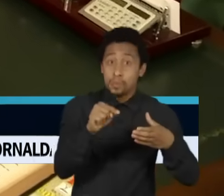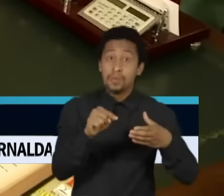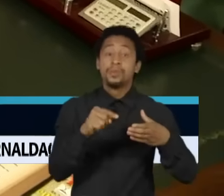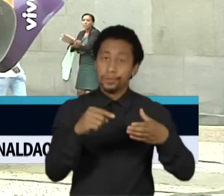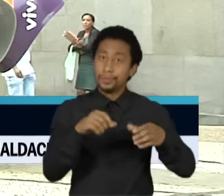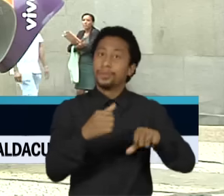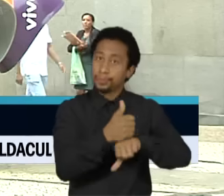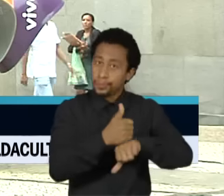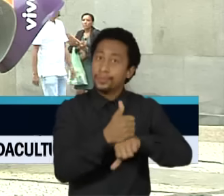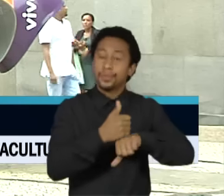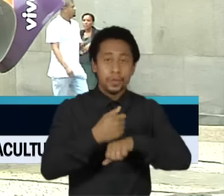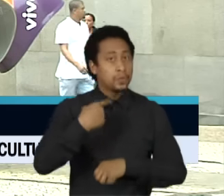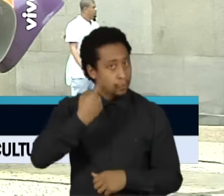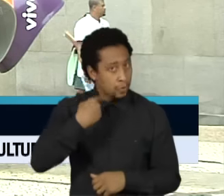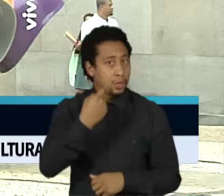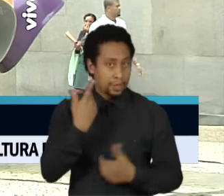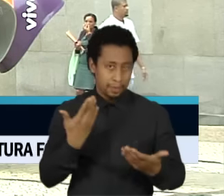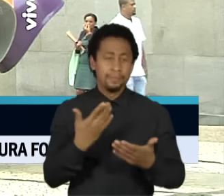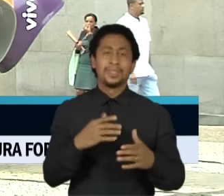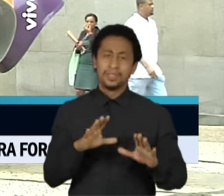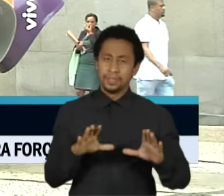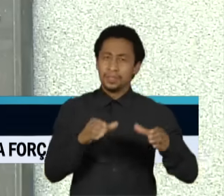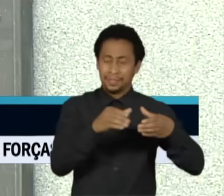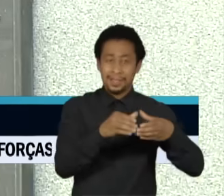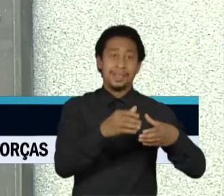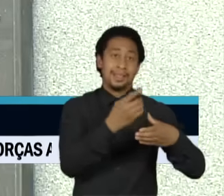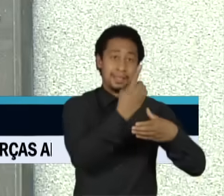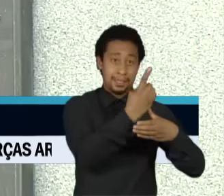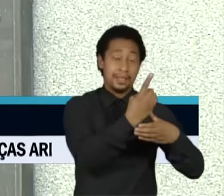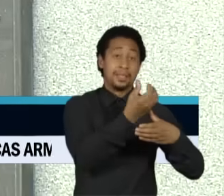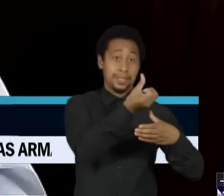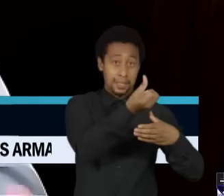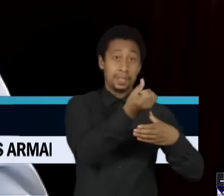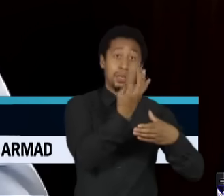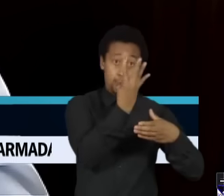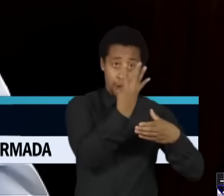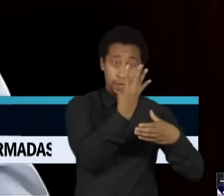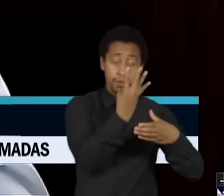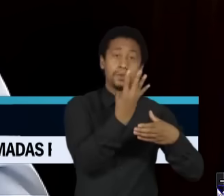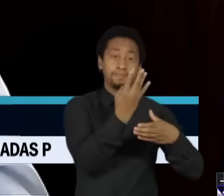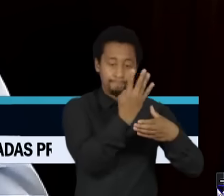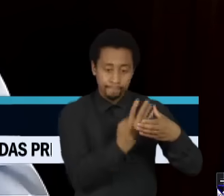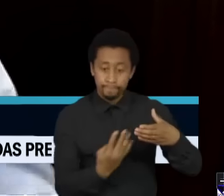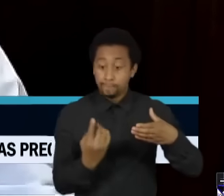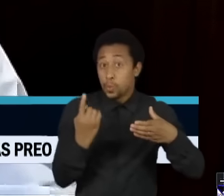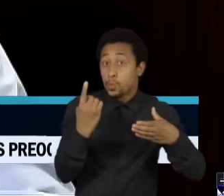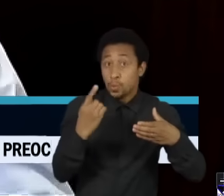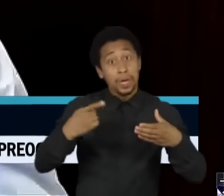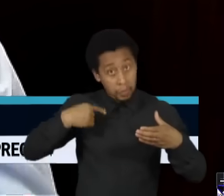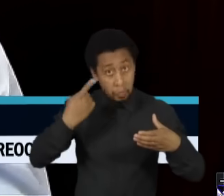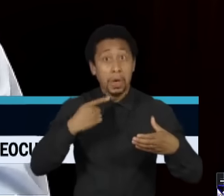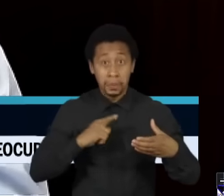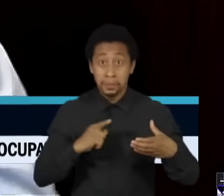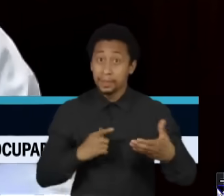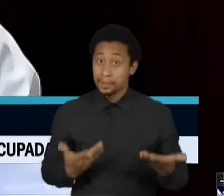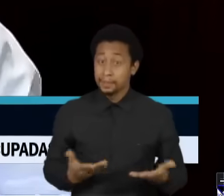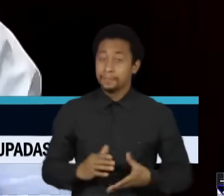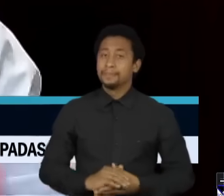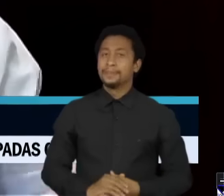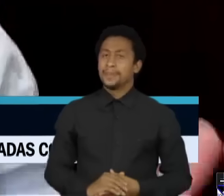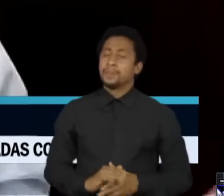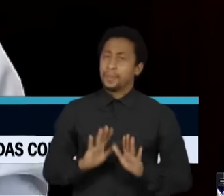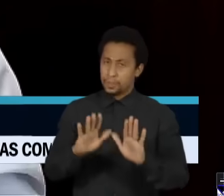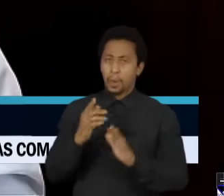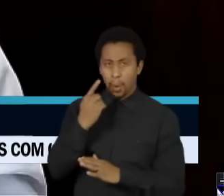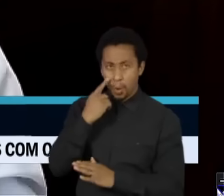advocacia. Dá um advogado para cada 164 brasileiros. O mercado de trabalho ele não demanda tantos advogados. Nós